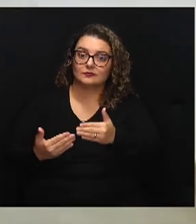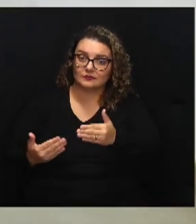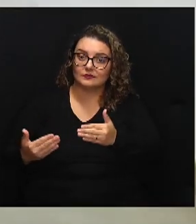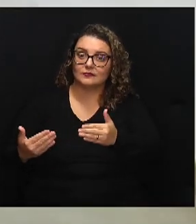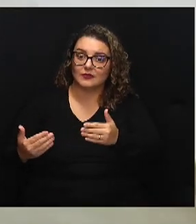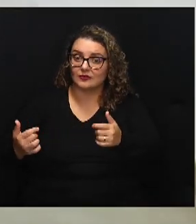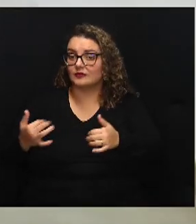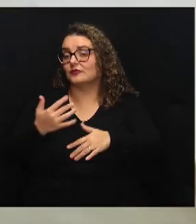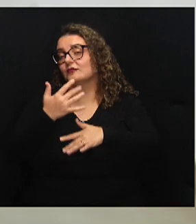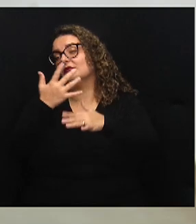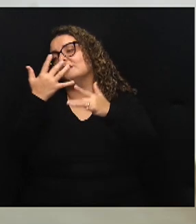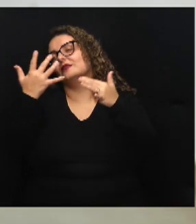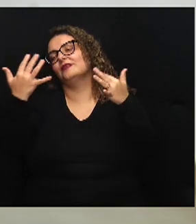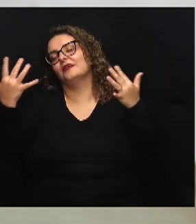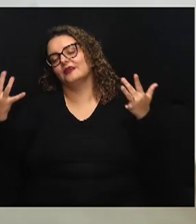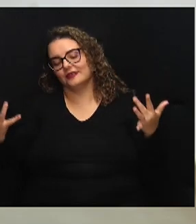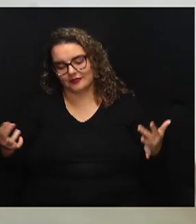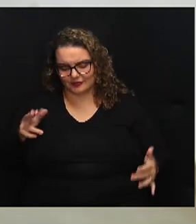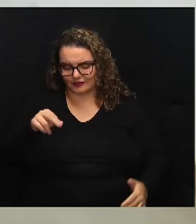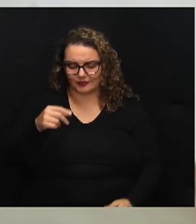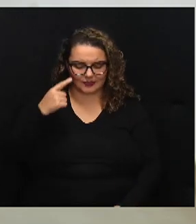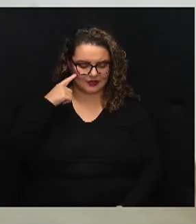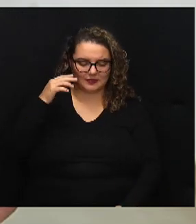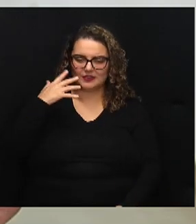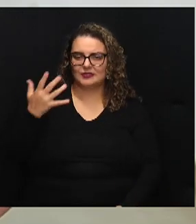porque jamais eu imaginava um menino do campo